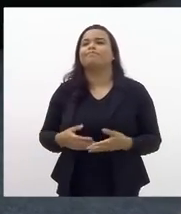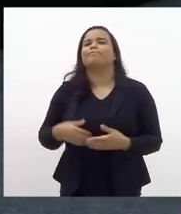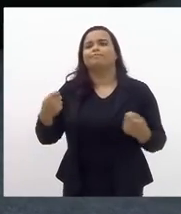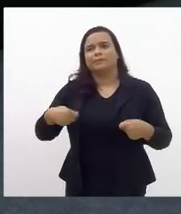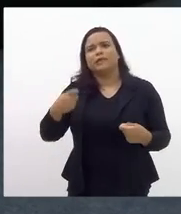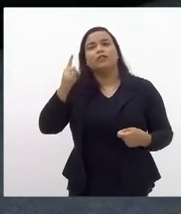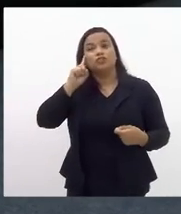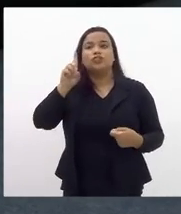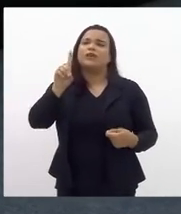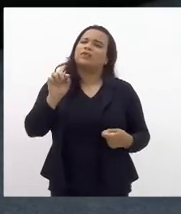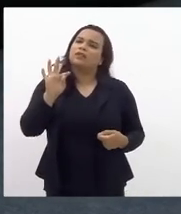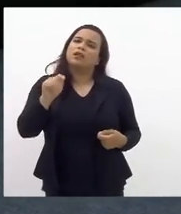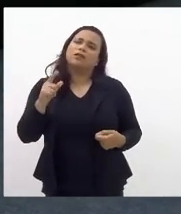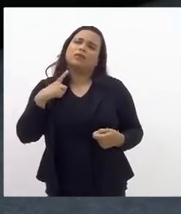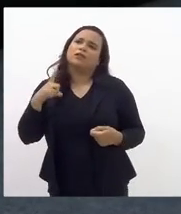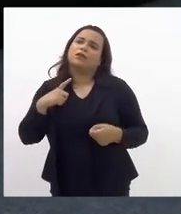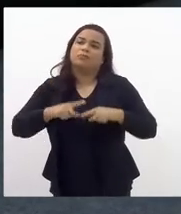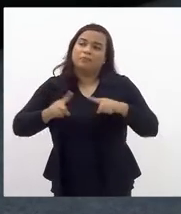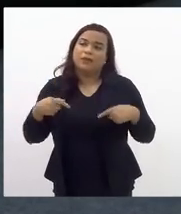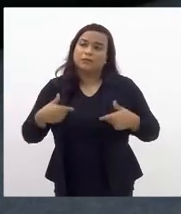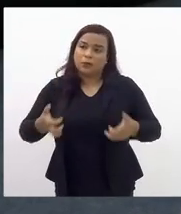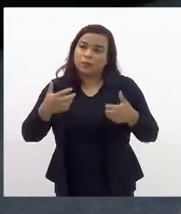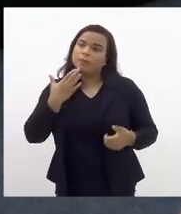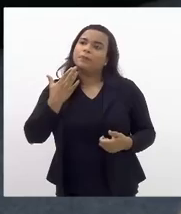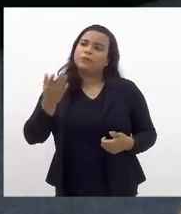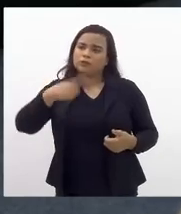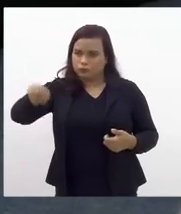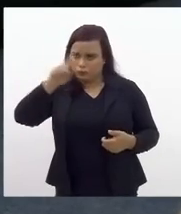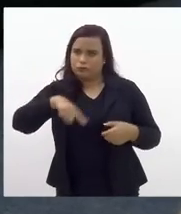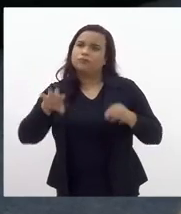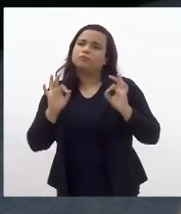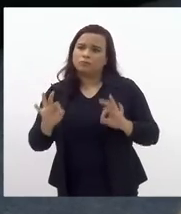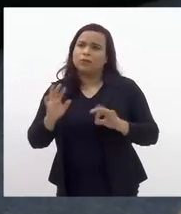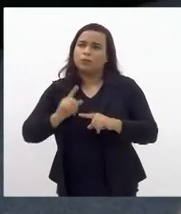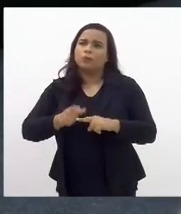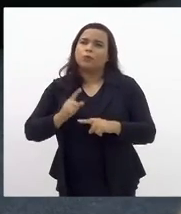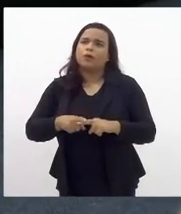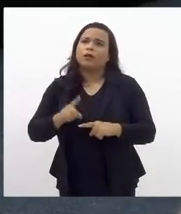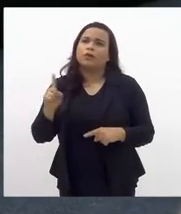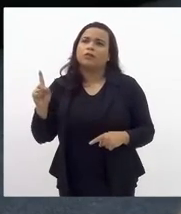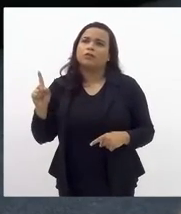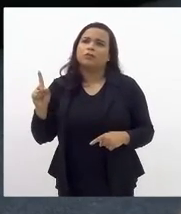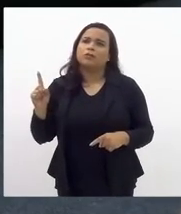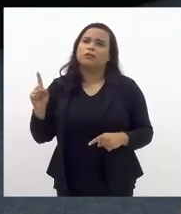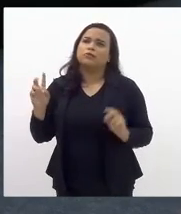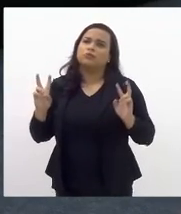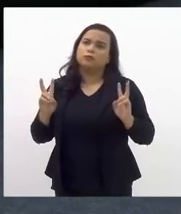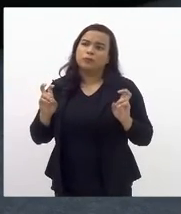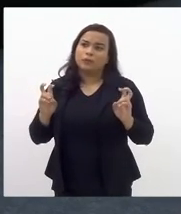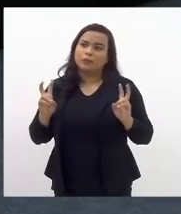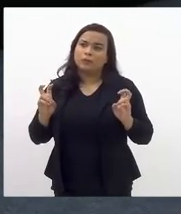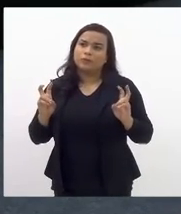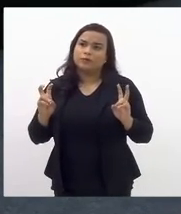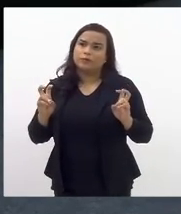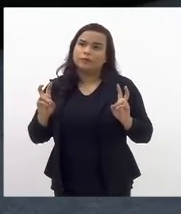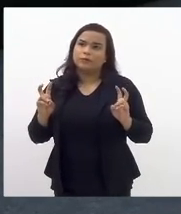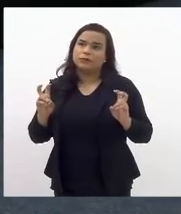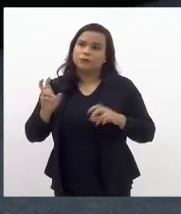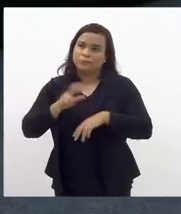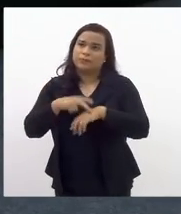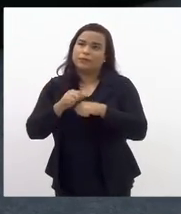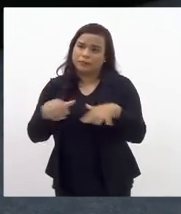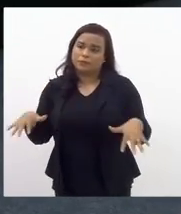uma data, mas só que eu queria pedir isso aos senhores, porque lá é pertinente em decorrência da